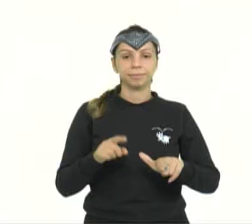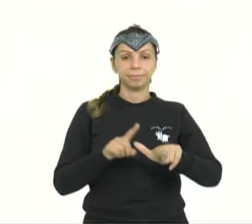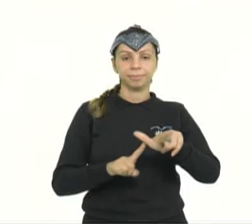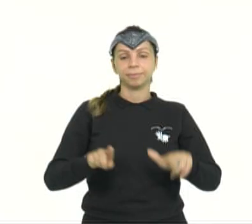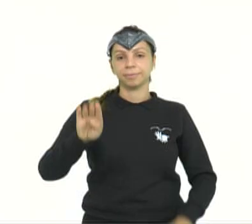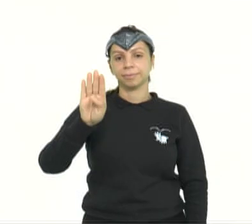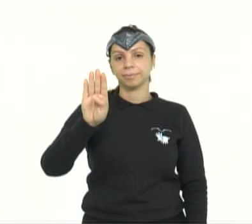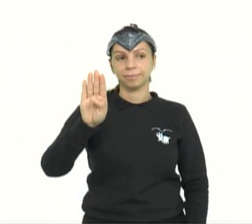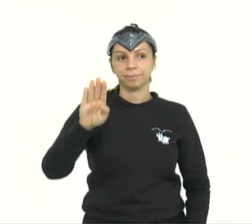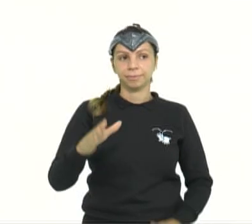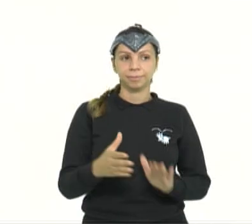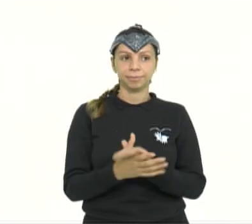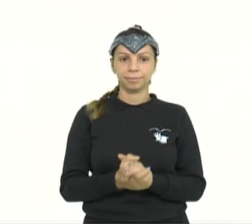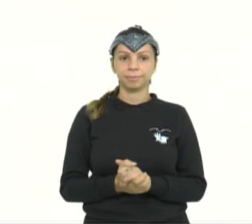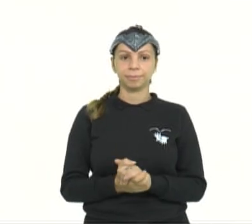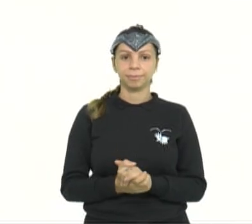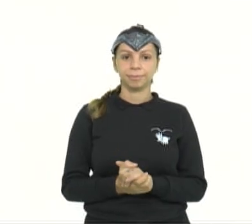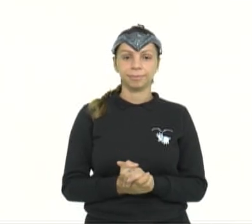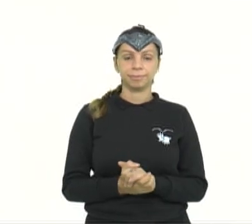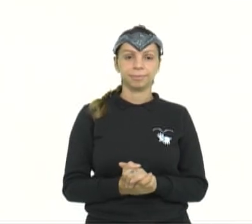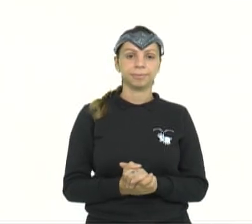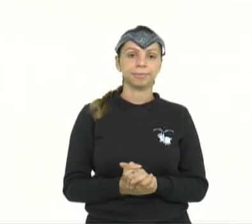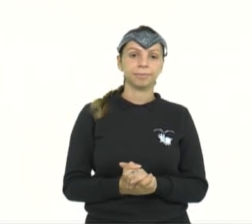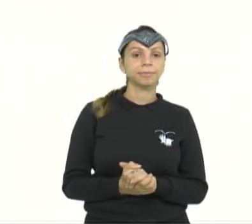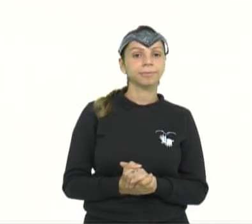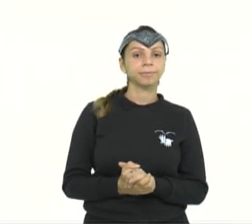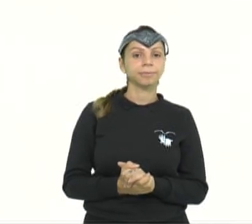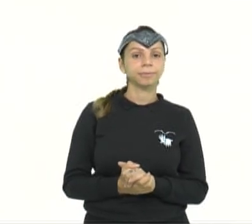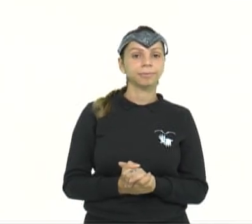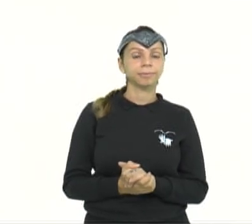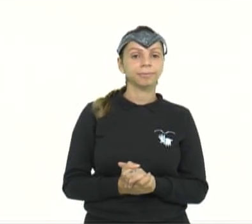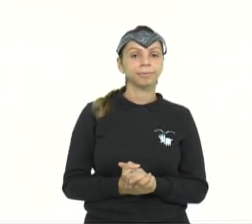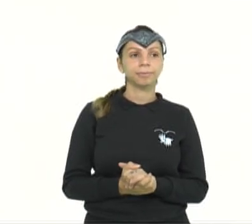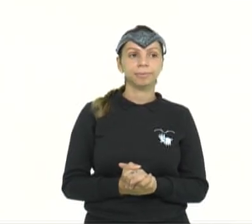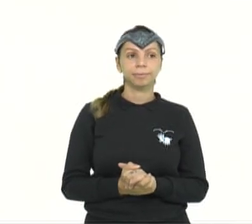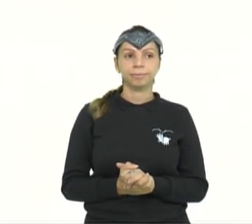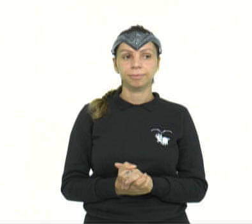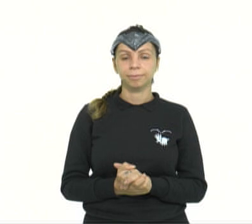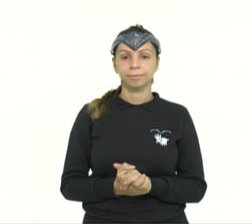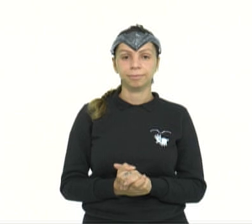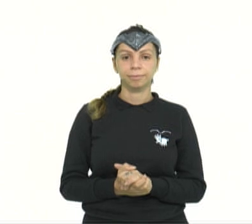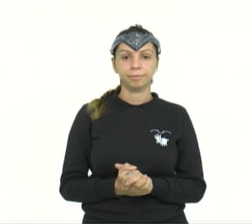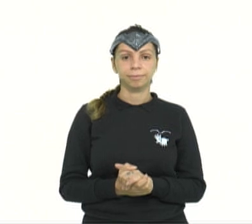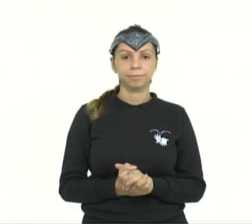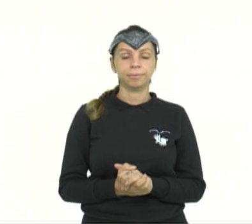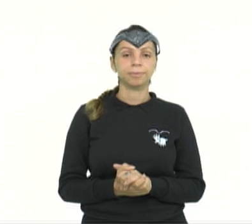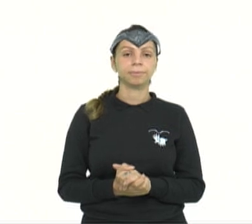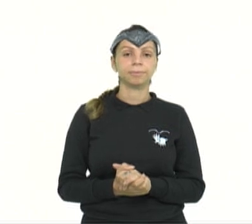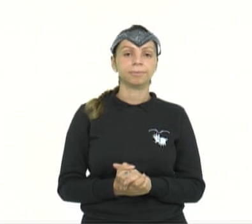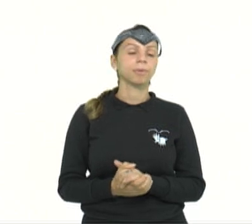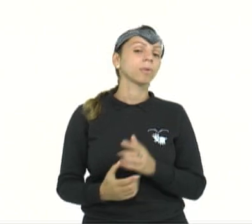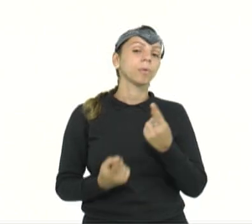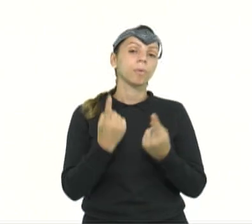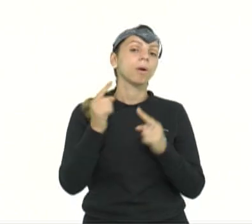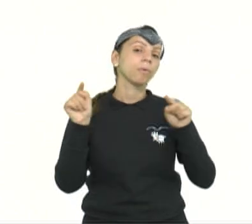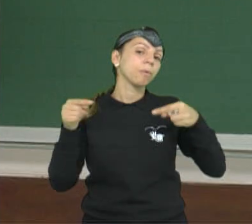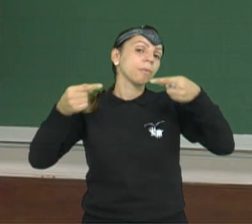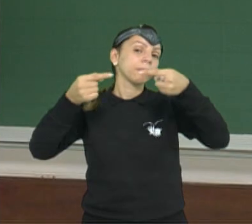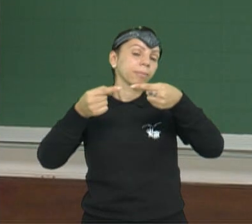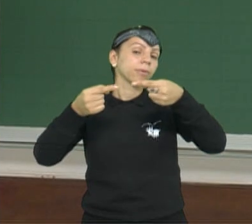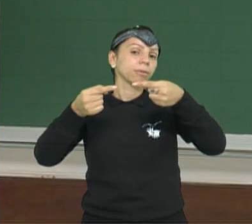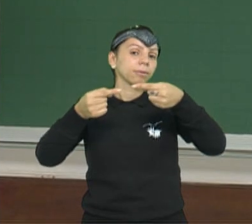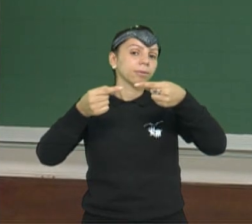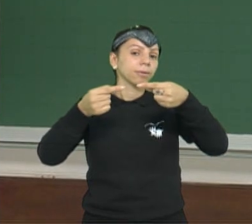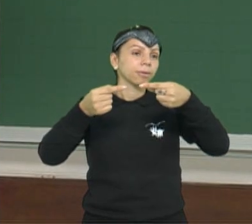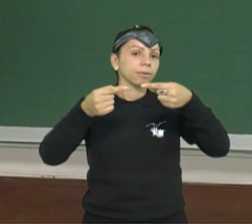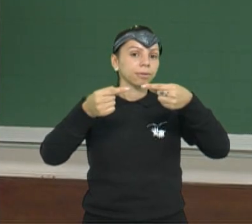B. Who is from DC Comics? DC Comics. Wonder Woman or Incredible Hulk?